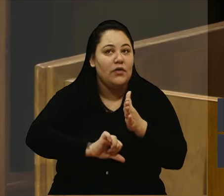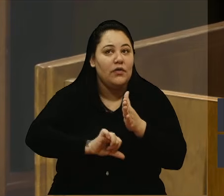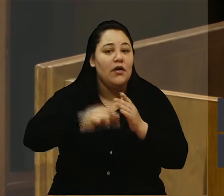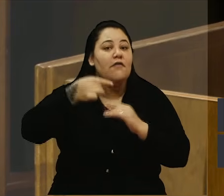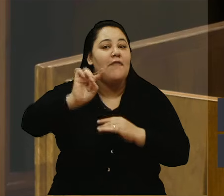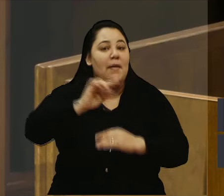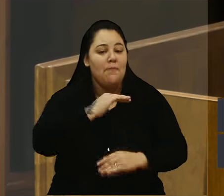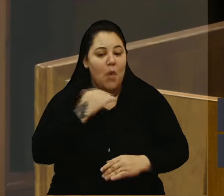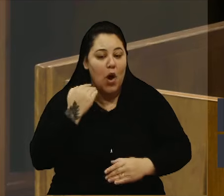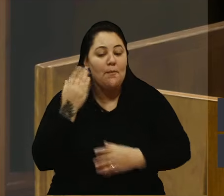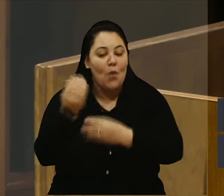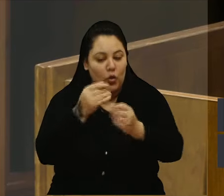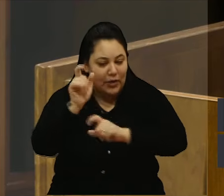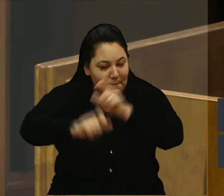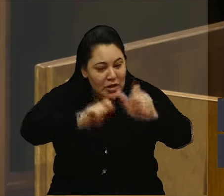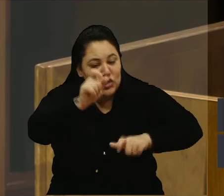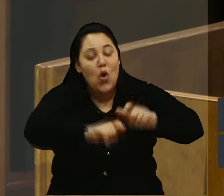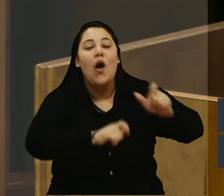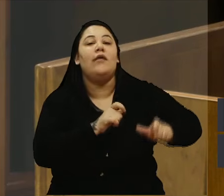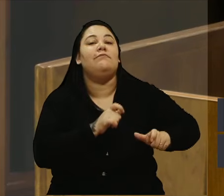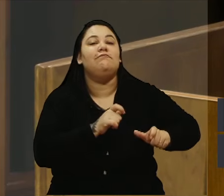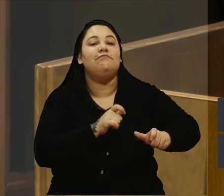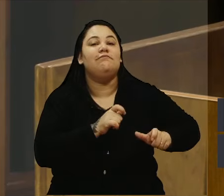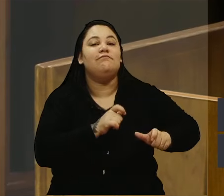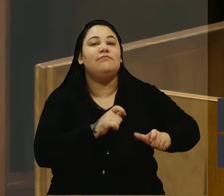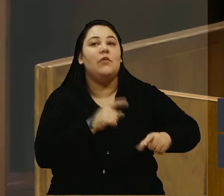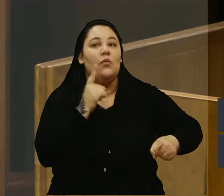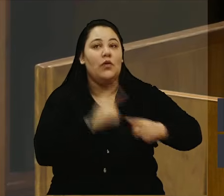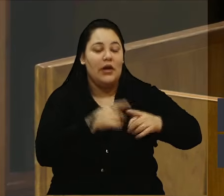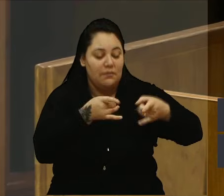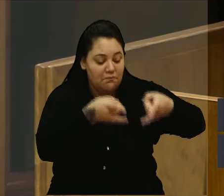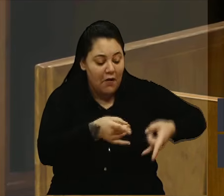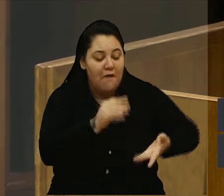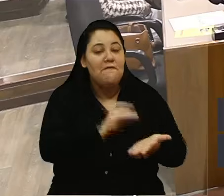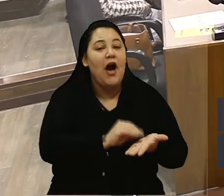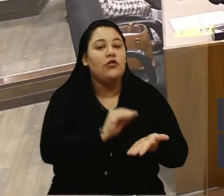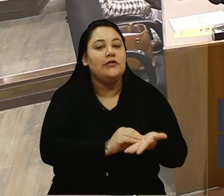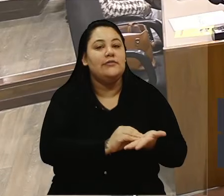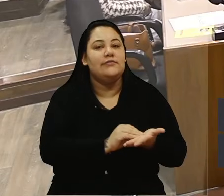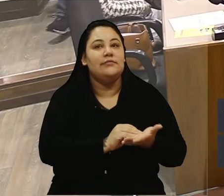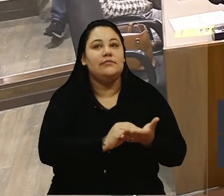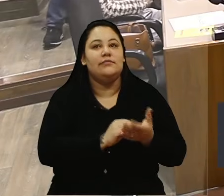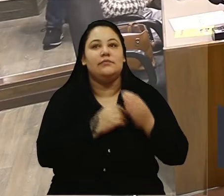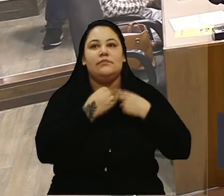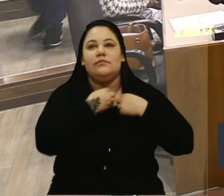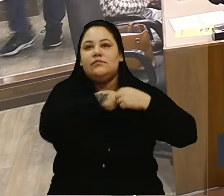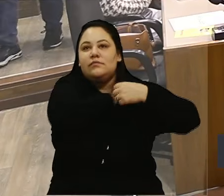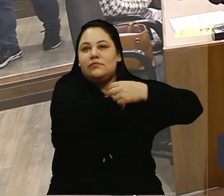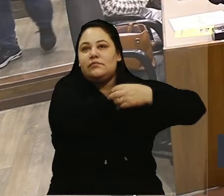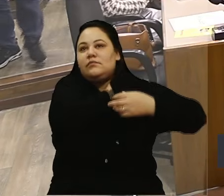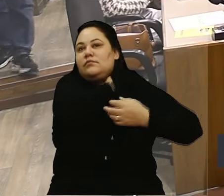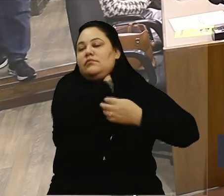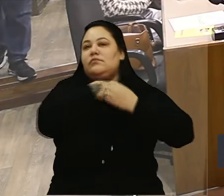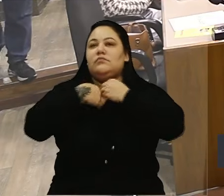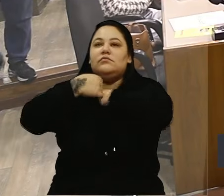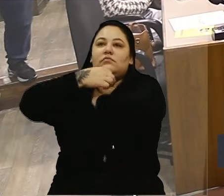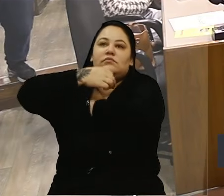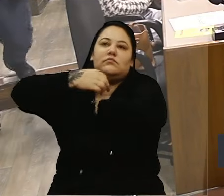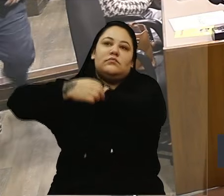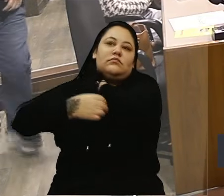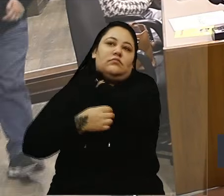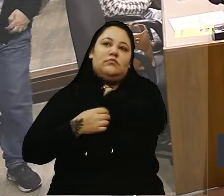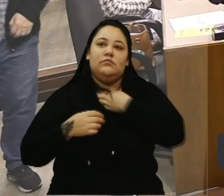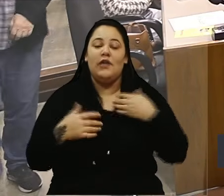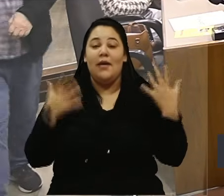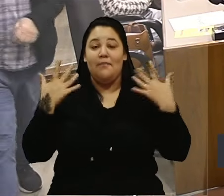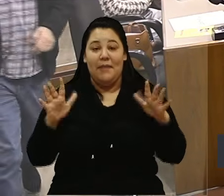gente. Vai morrer mais gente ainda por sem falta de leito. Vereador Iago, sua parte. Parabéns, sobrou pouca coisa para falar, porque o senhor foi